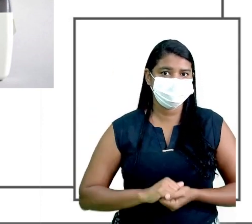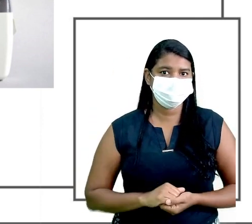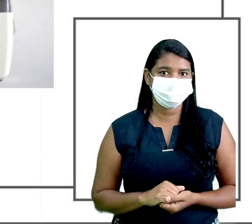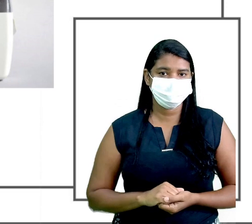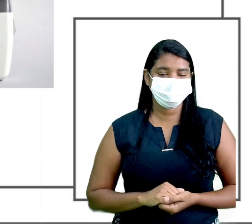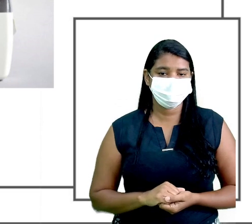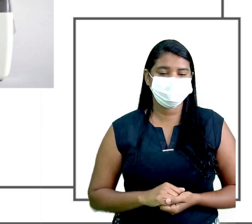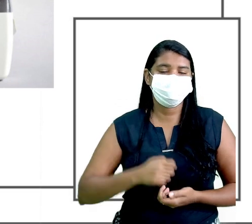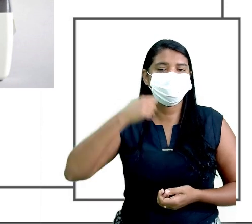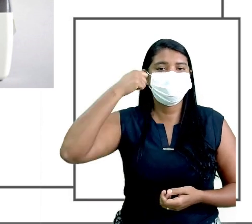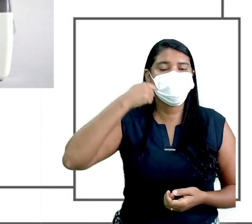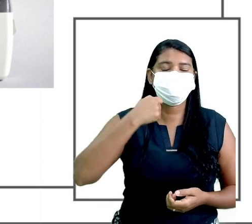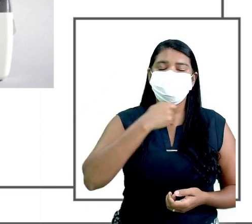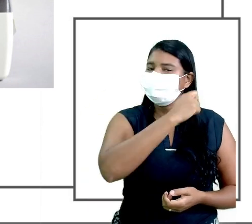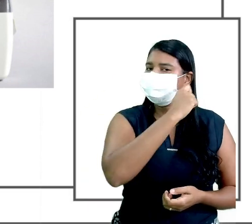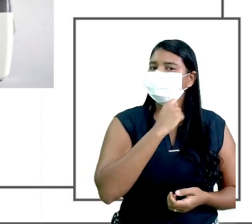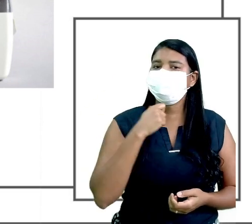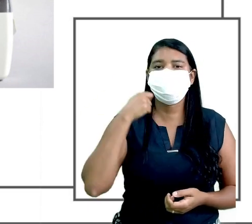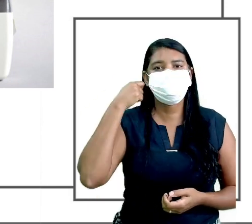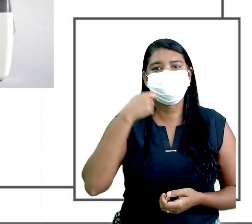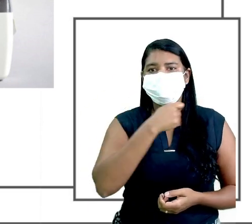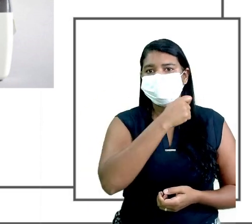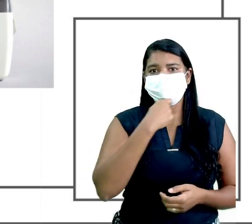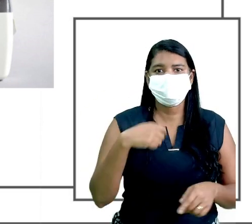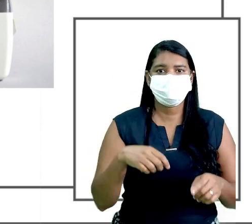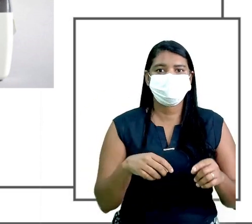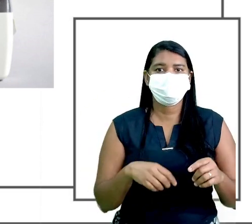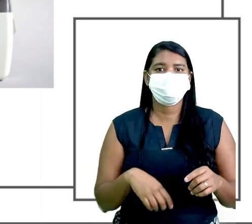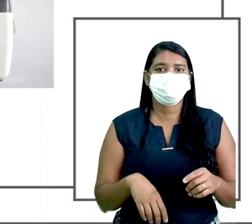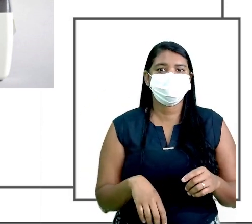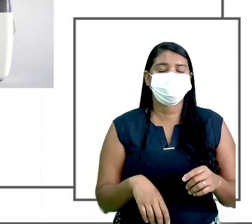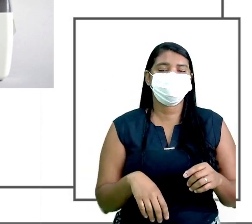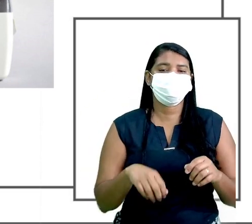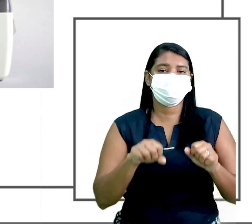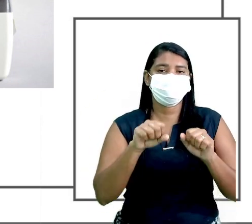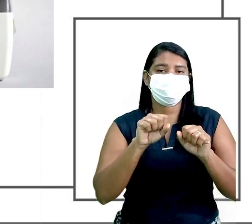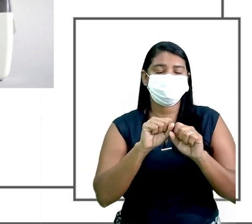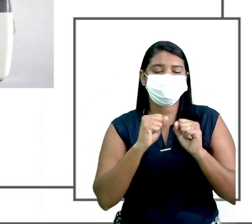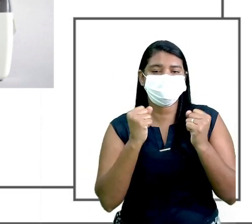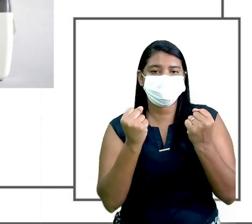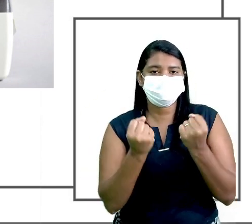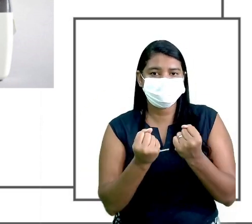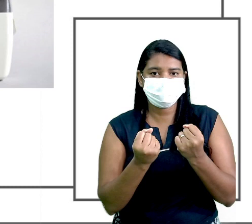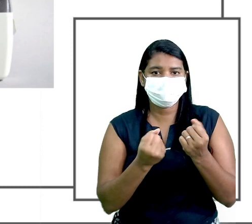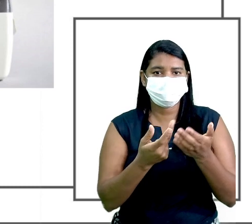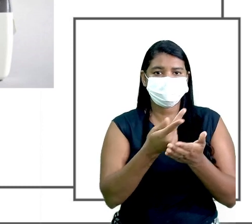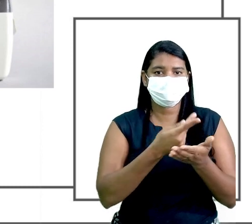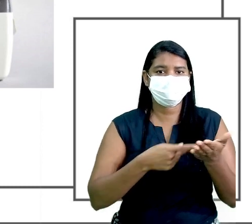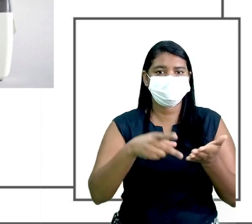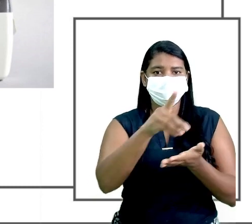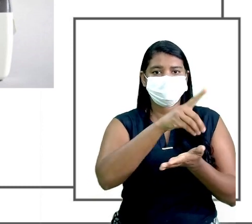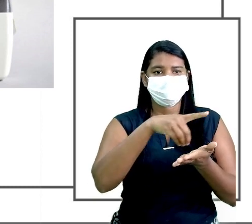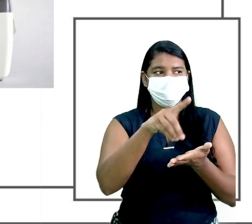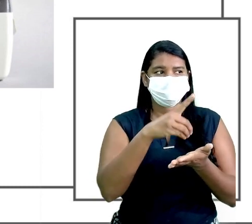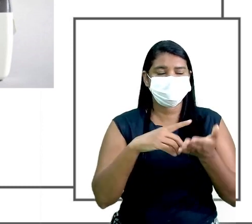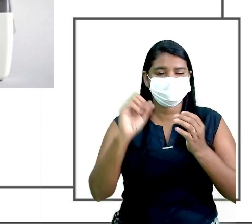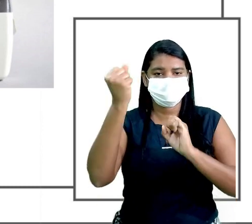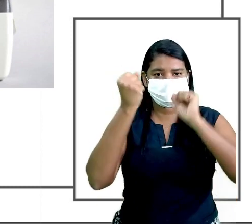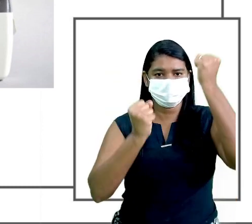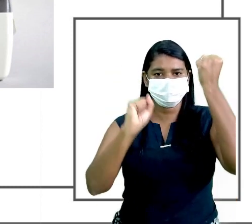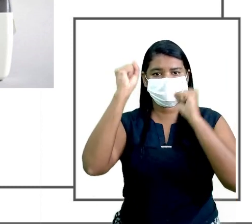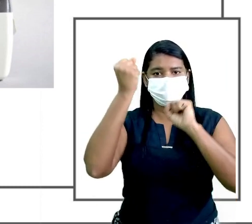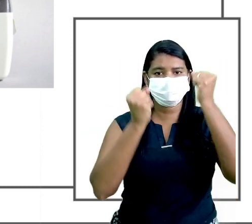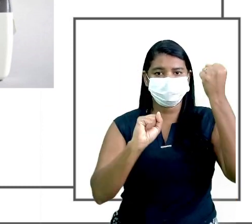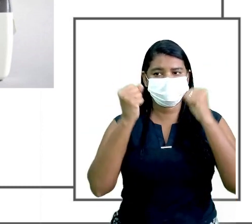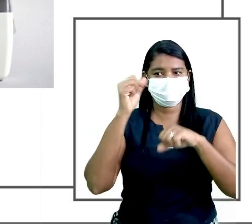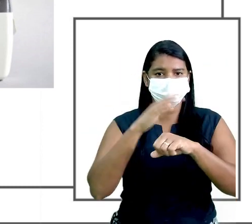Máquina de barbear. Então você vai ter a associação do design para a indústria. Aí é o que a gente